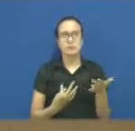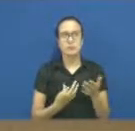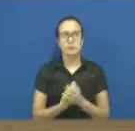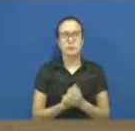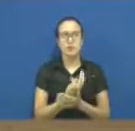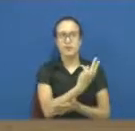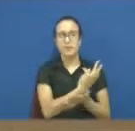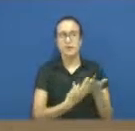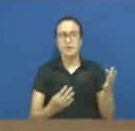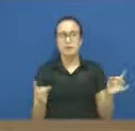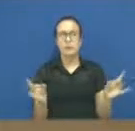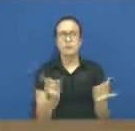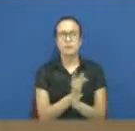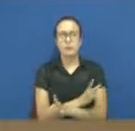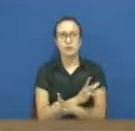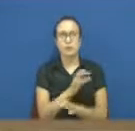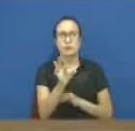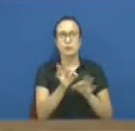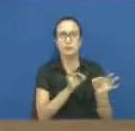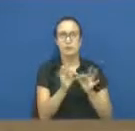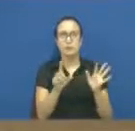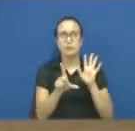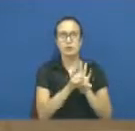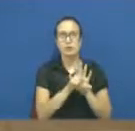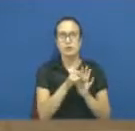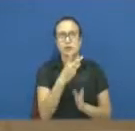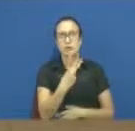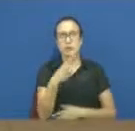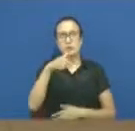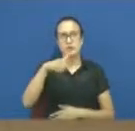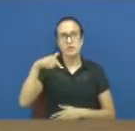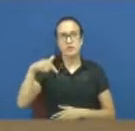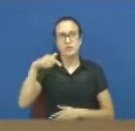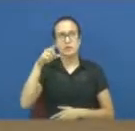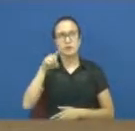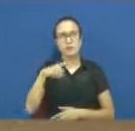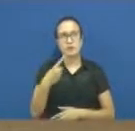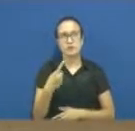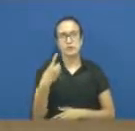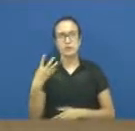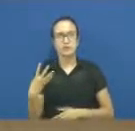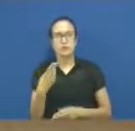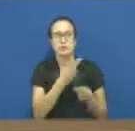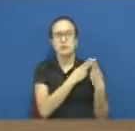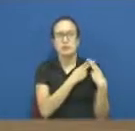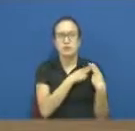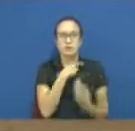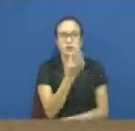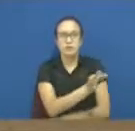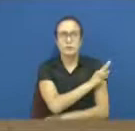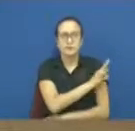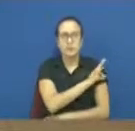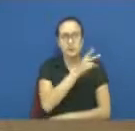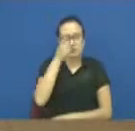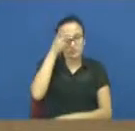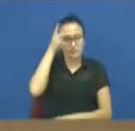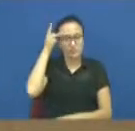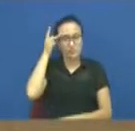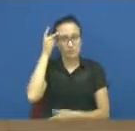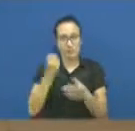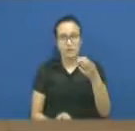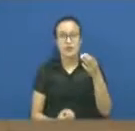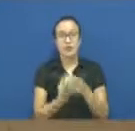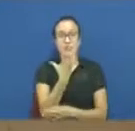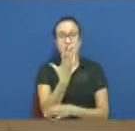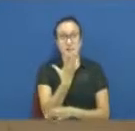redação final do projeto de lei 227 de 2014, de autoria do excelentíssimo senhor prefeito municipal, que dispõe sobre a criação da